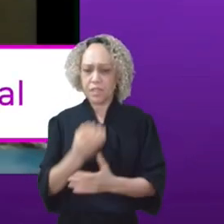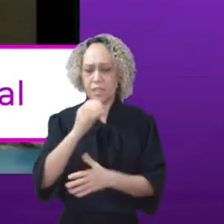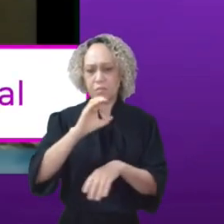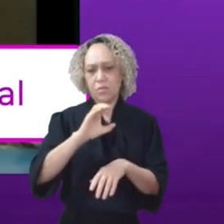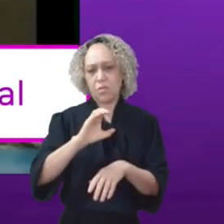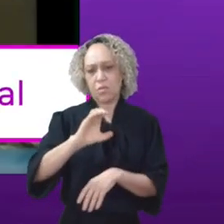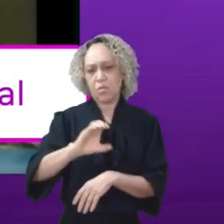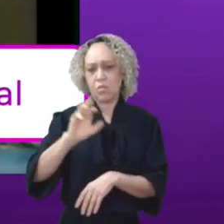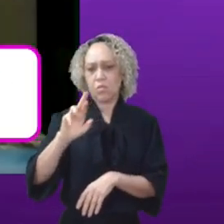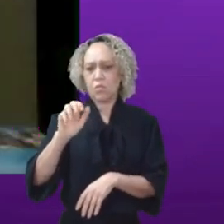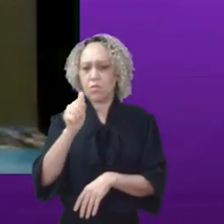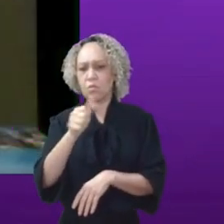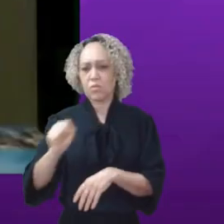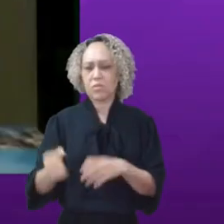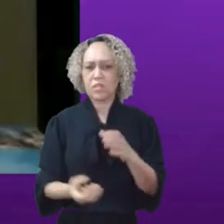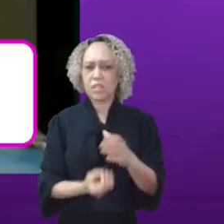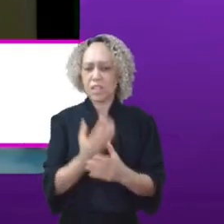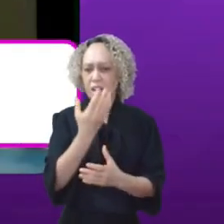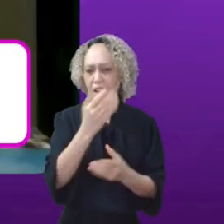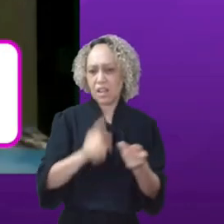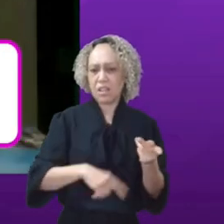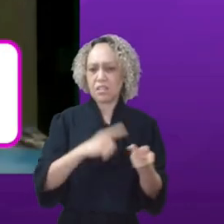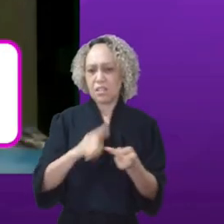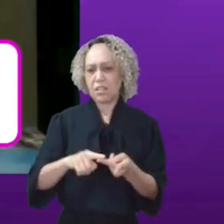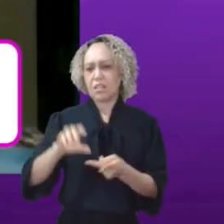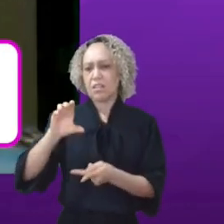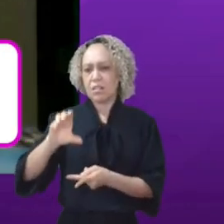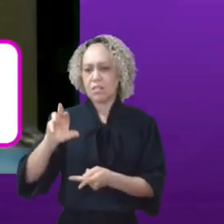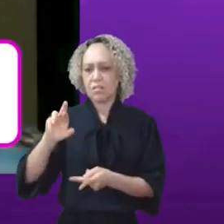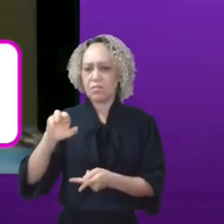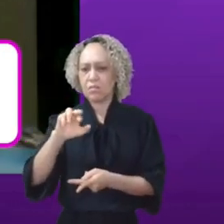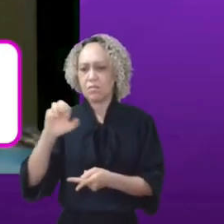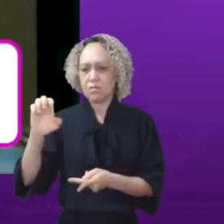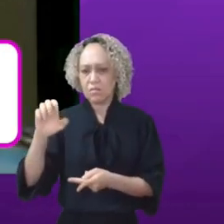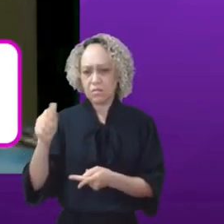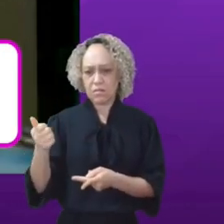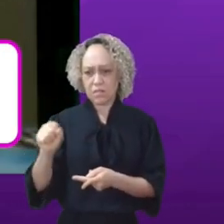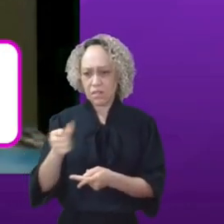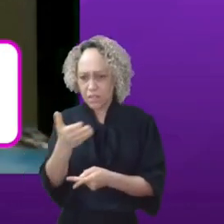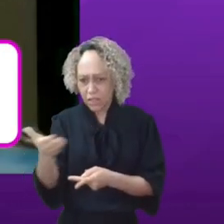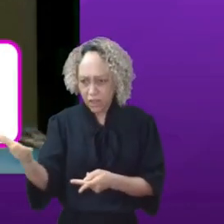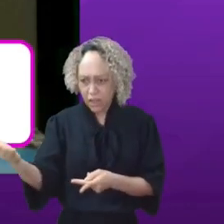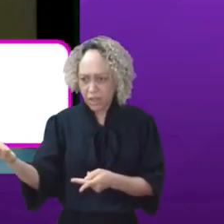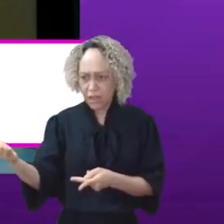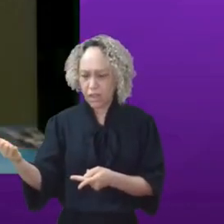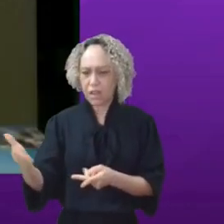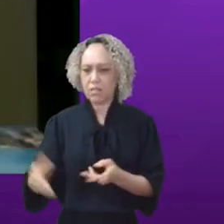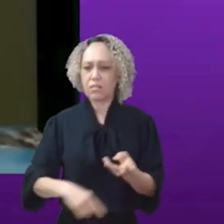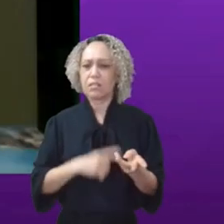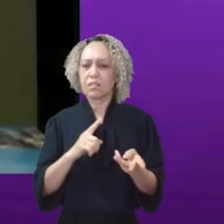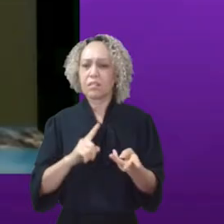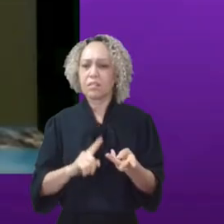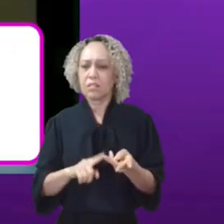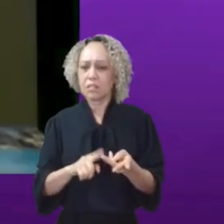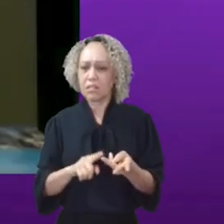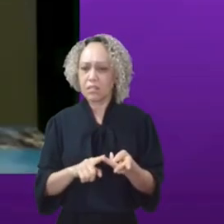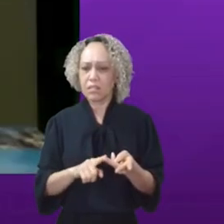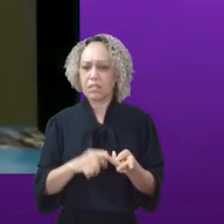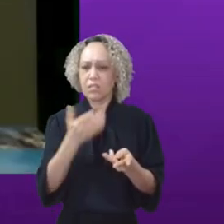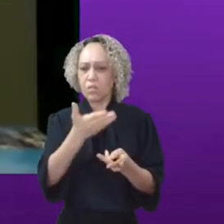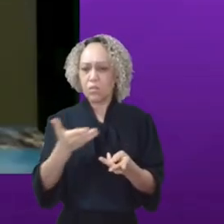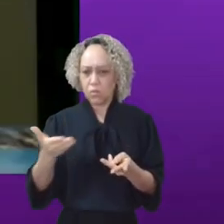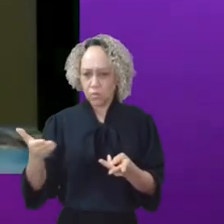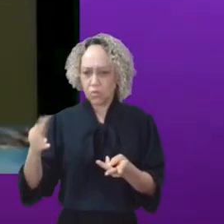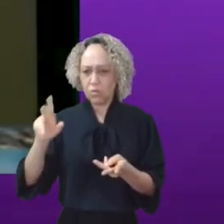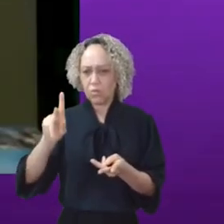Centros de Referência da Assistência Social, os CREAS, os Centros de Referência Especializados da Assistência Social, o Centro POP,